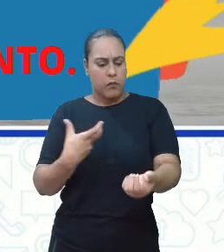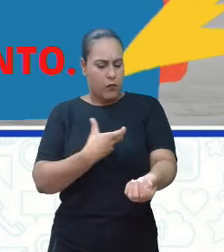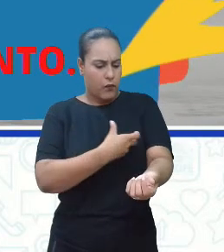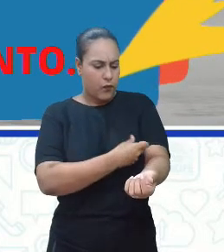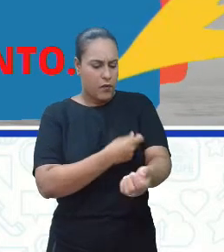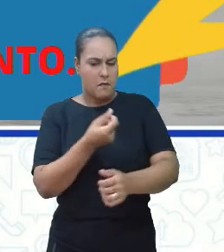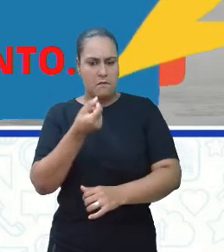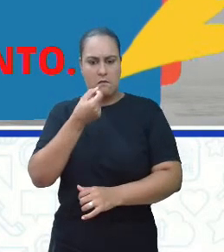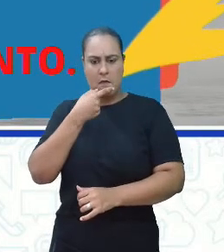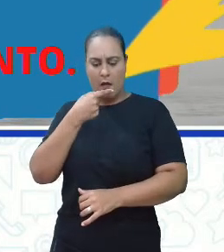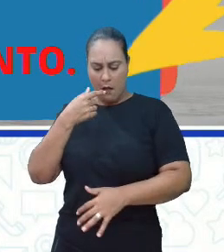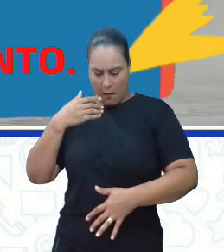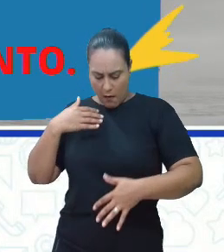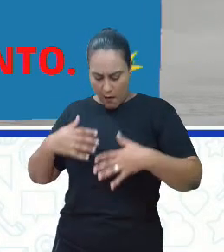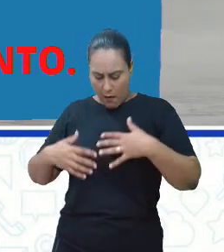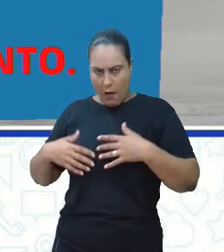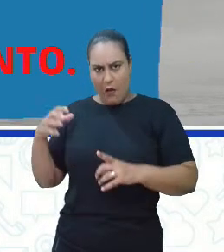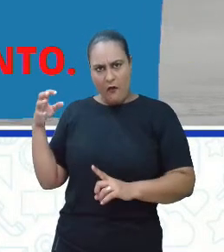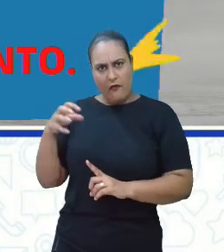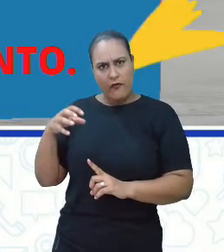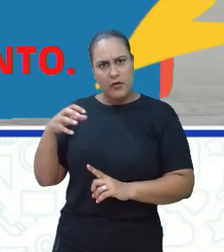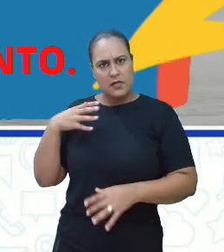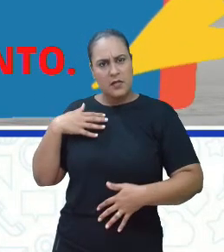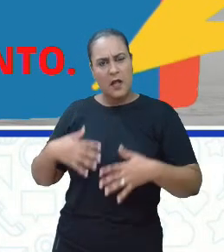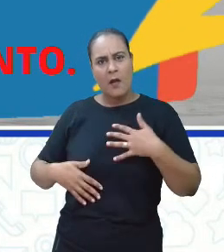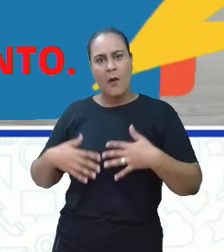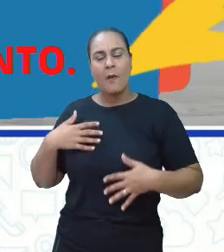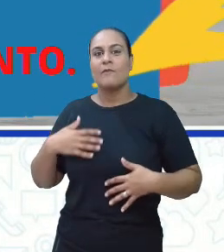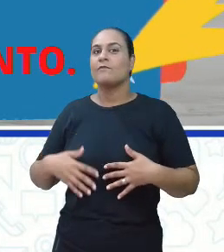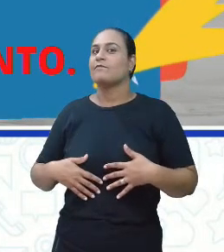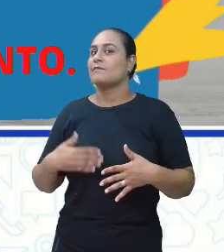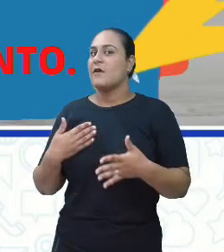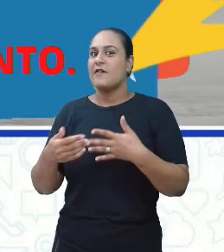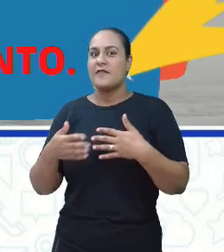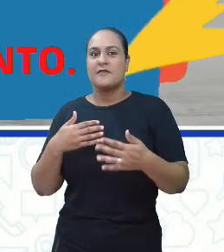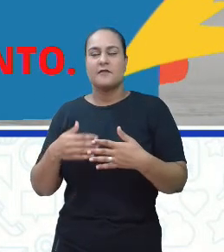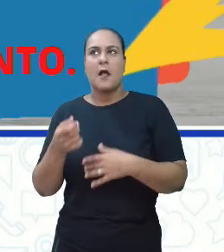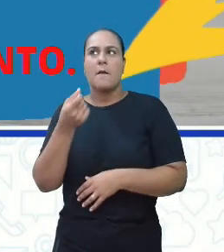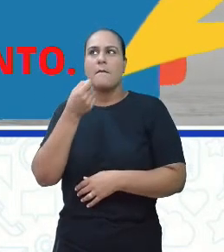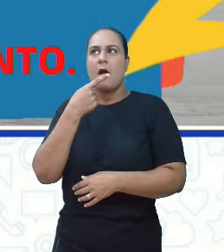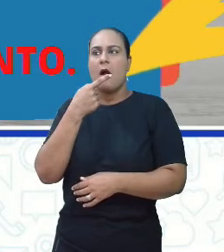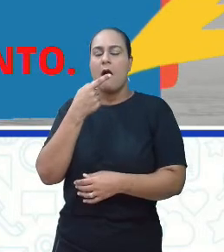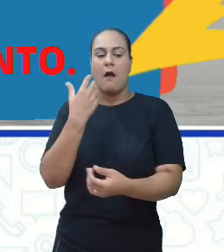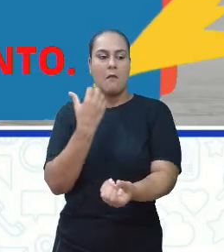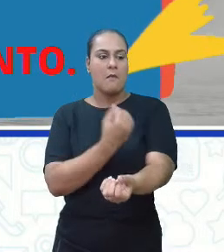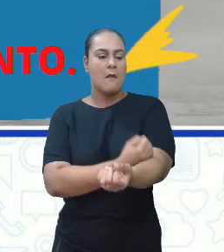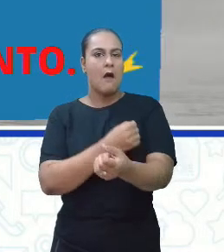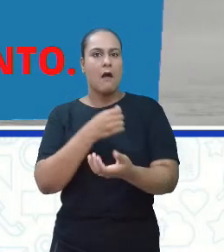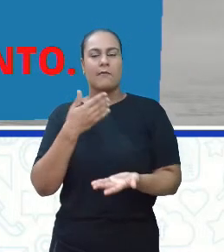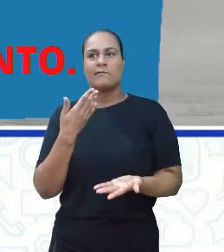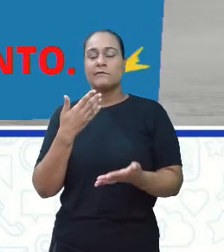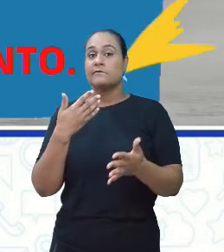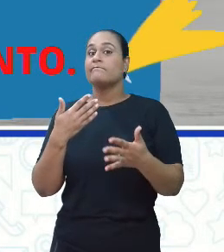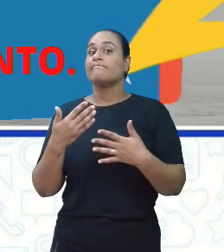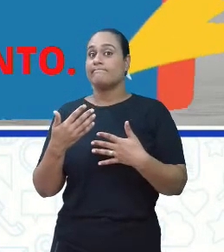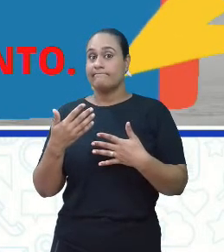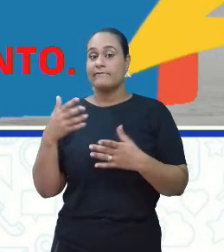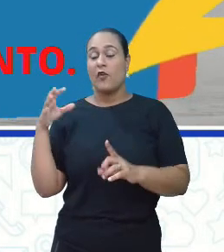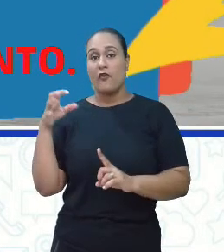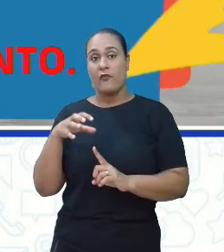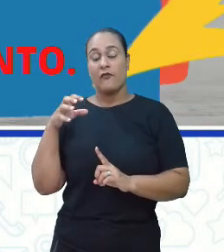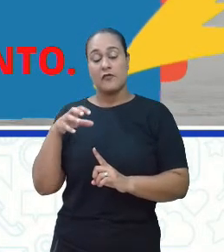interfere no seu funcionamento. Então, qualquer substância que, ao ser ingerida, ela mexe com o